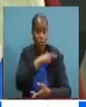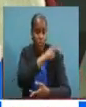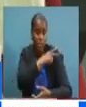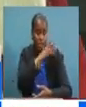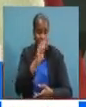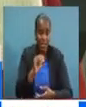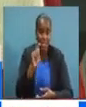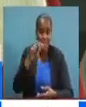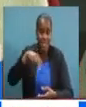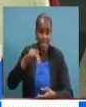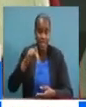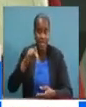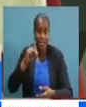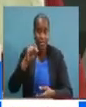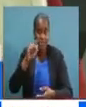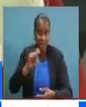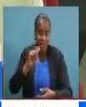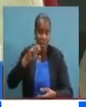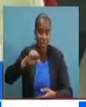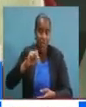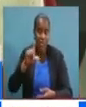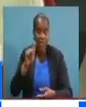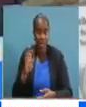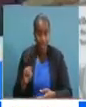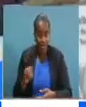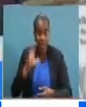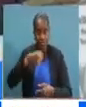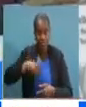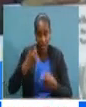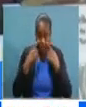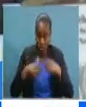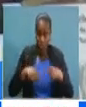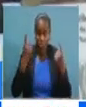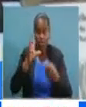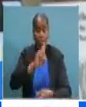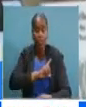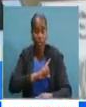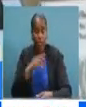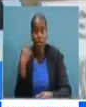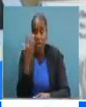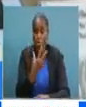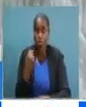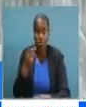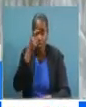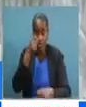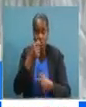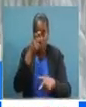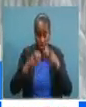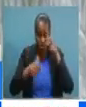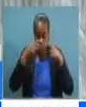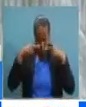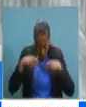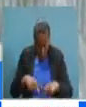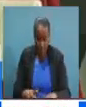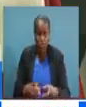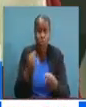das universidades senegalesas com as cabo-verdianas, pública e as privadas, de alunos, de investigadores,